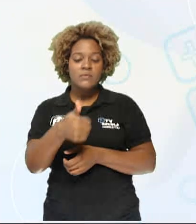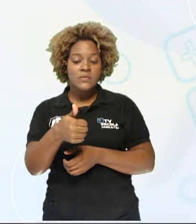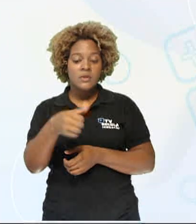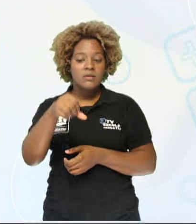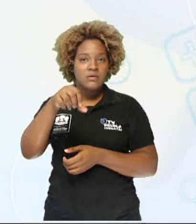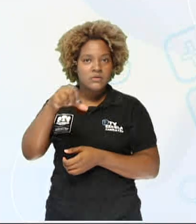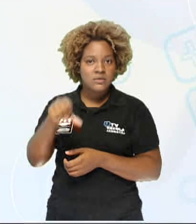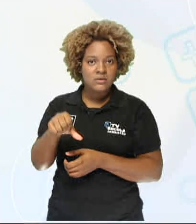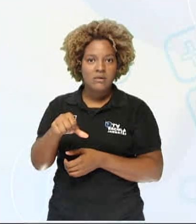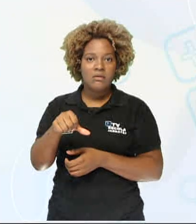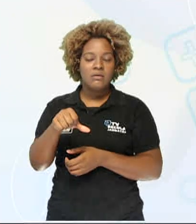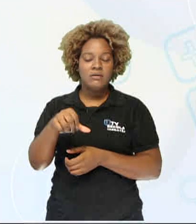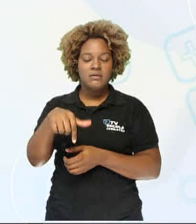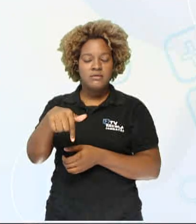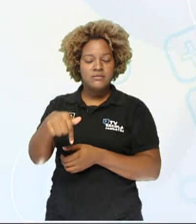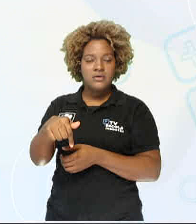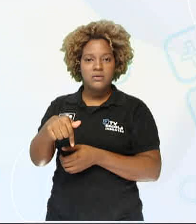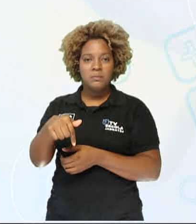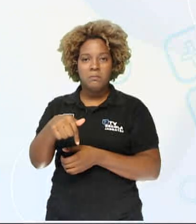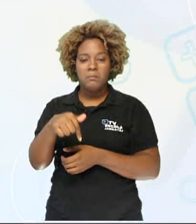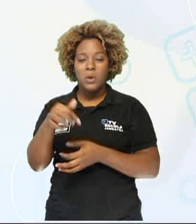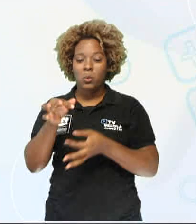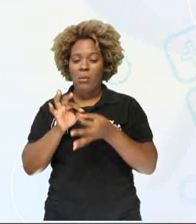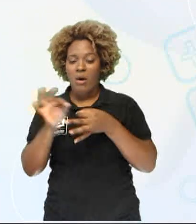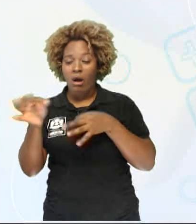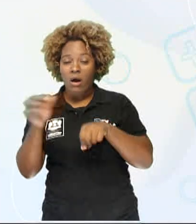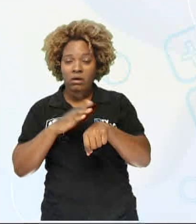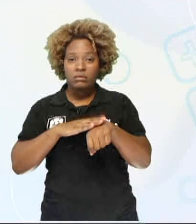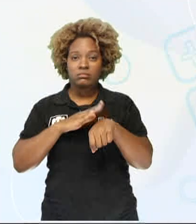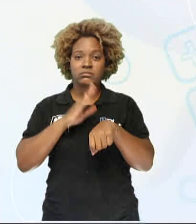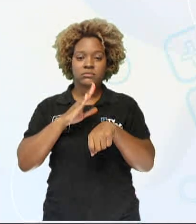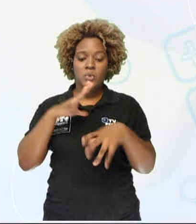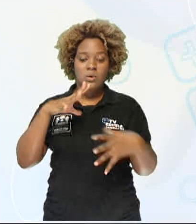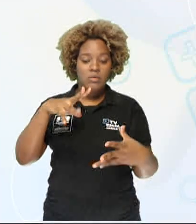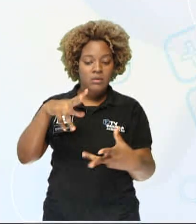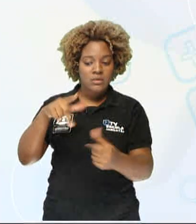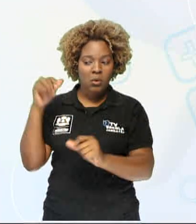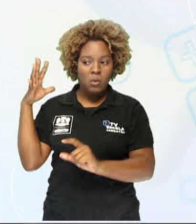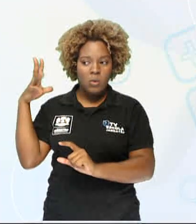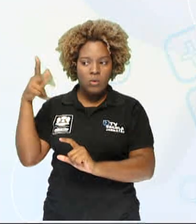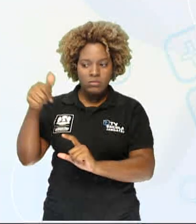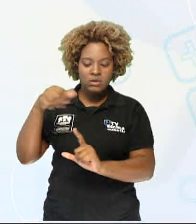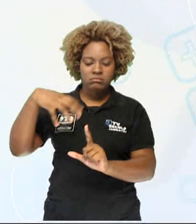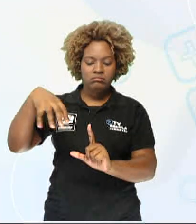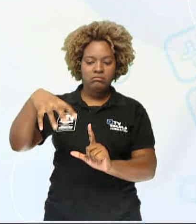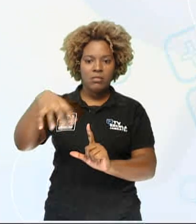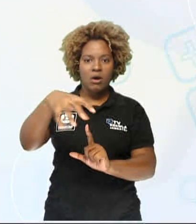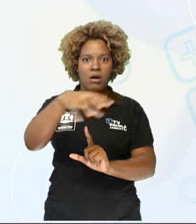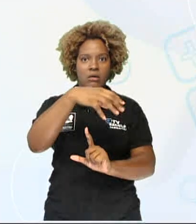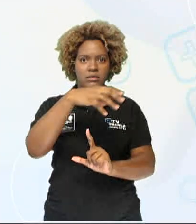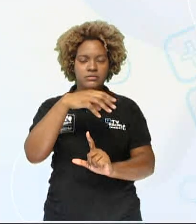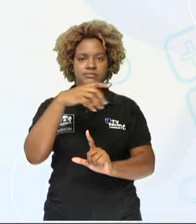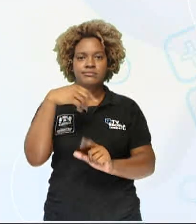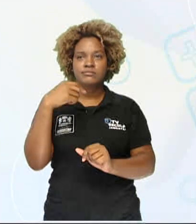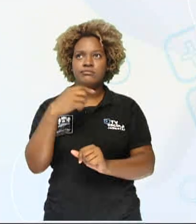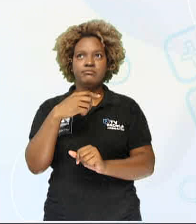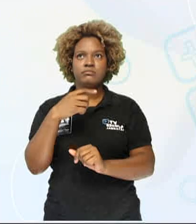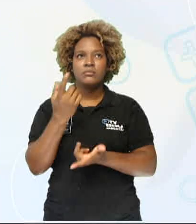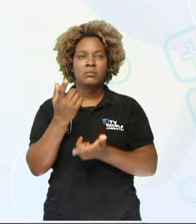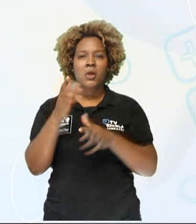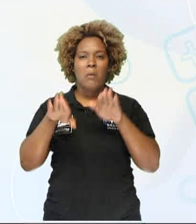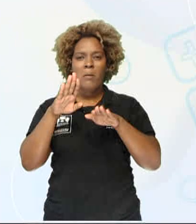hora. Quando a Terra termina uma volta completa em relação ao Sol, dizemos que se passou um